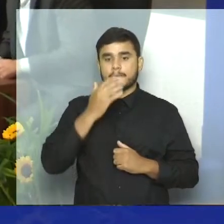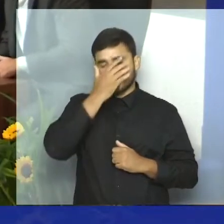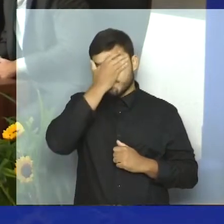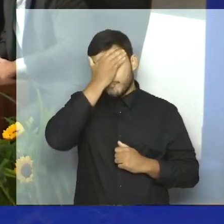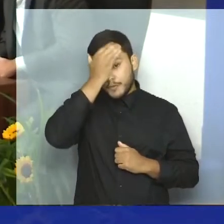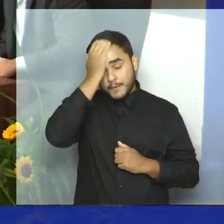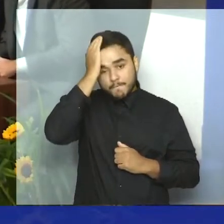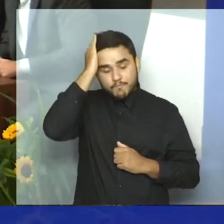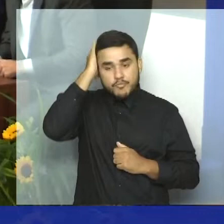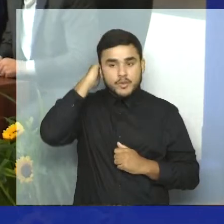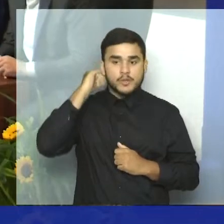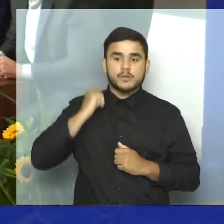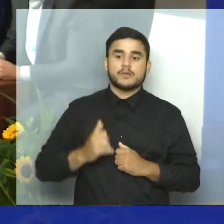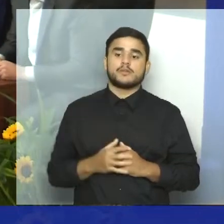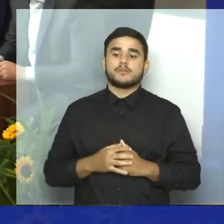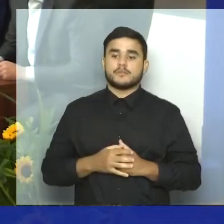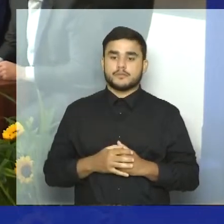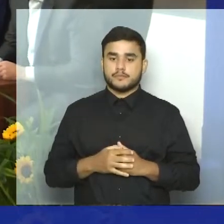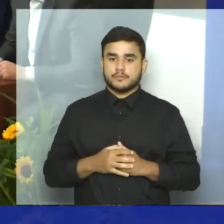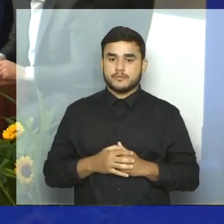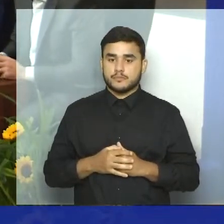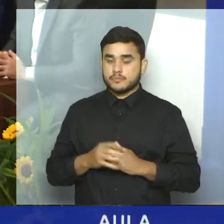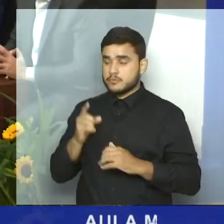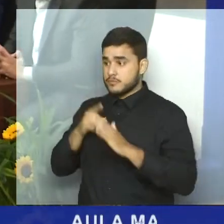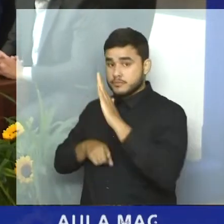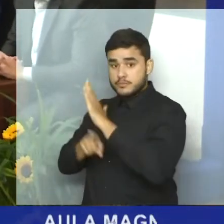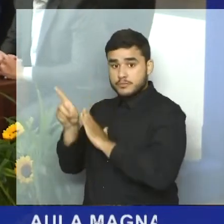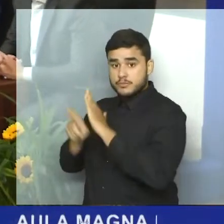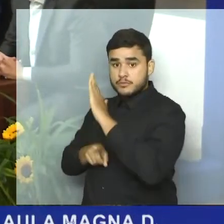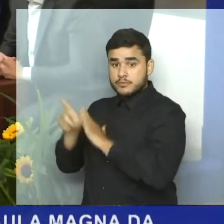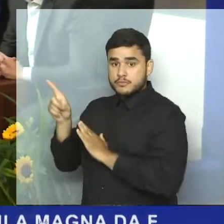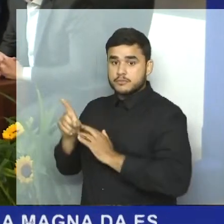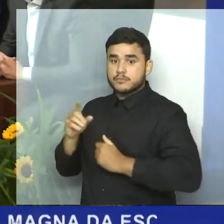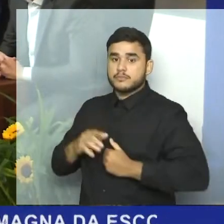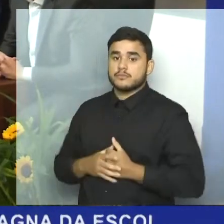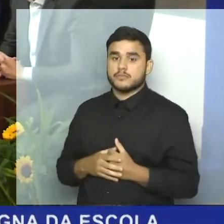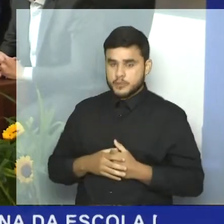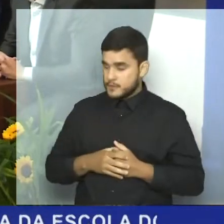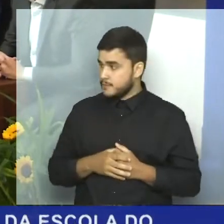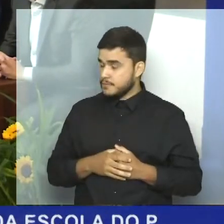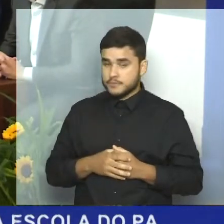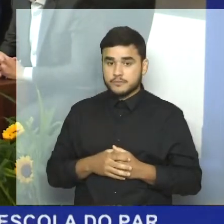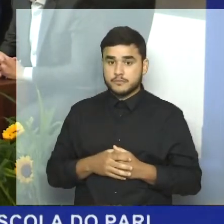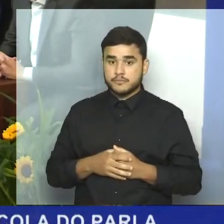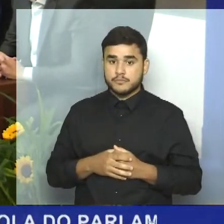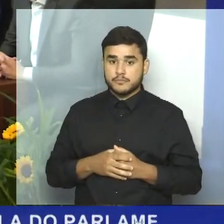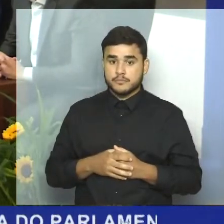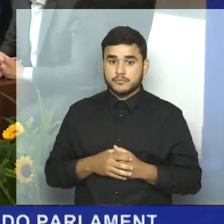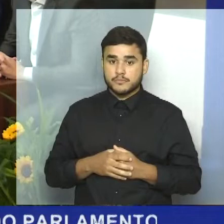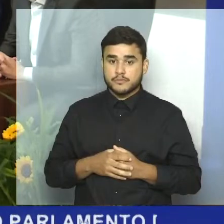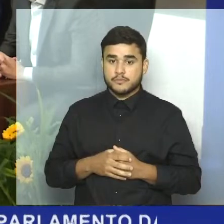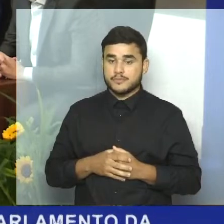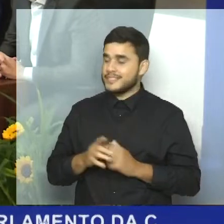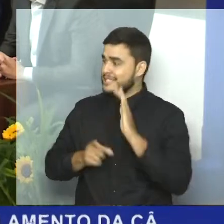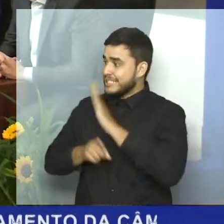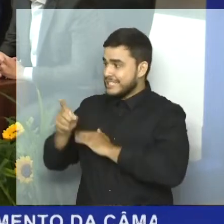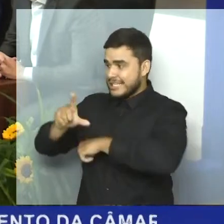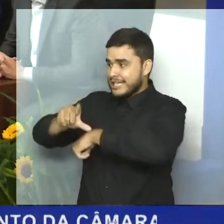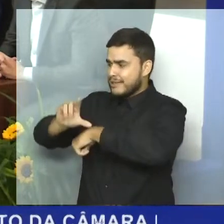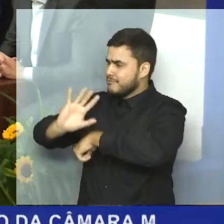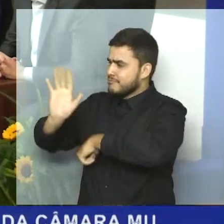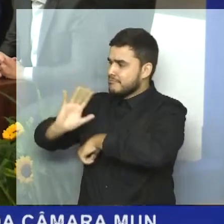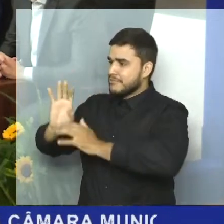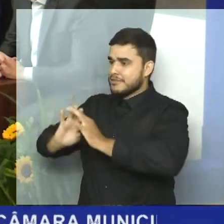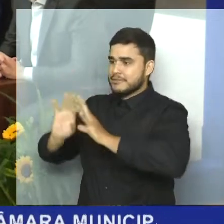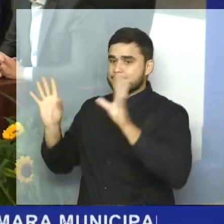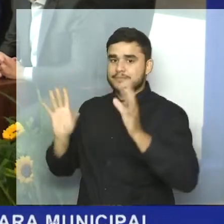Ciro, nós já temos ainda aqui umas 5 perguntas. Vou ser mais breve. Não estou aqui exigindo o seu tempo, mas eu não